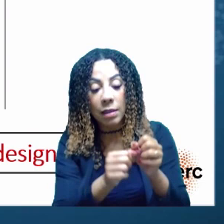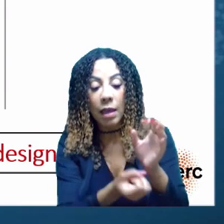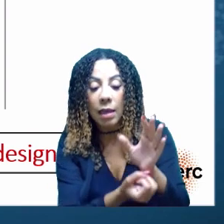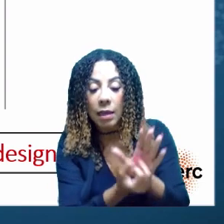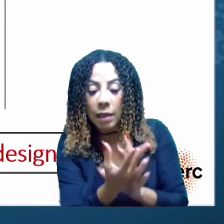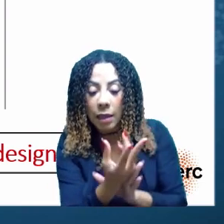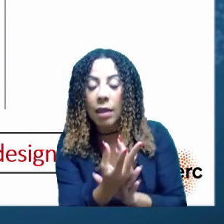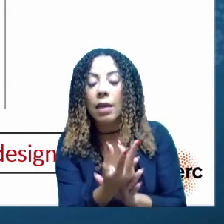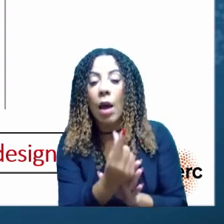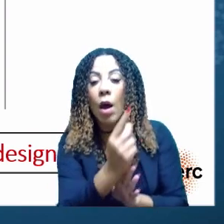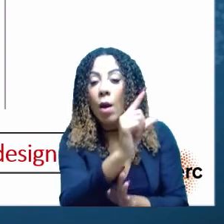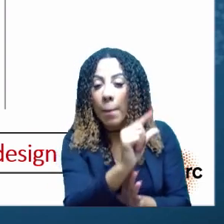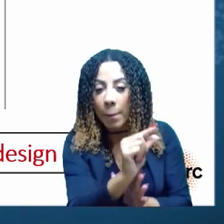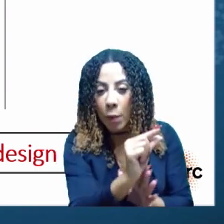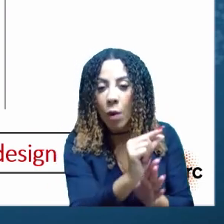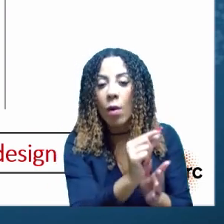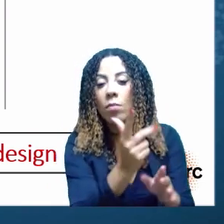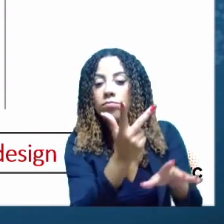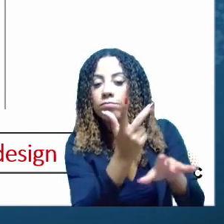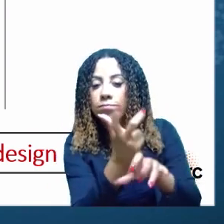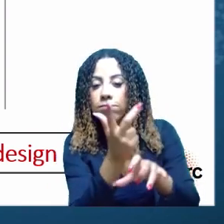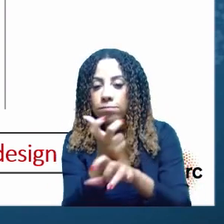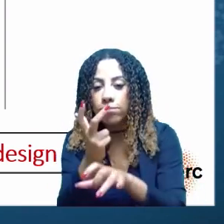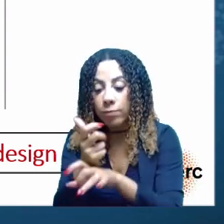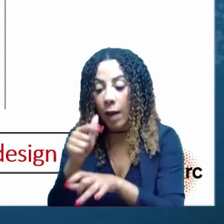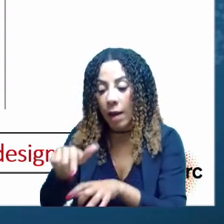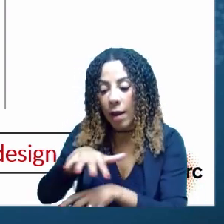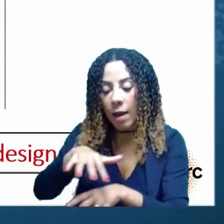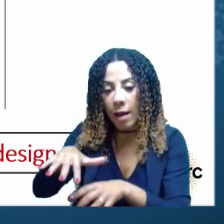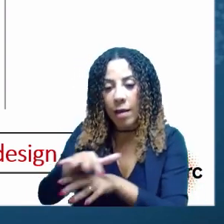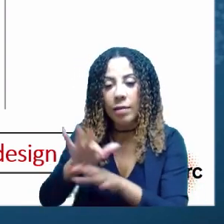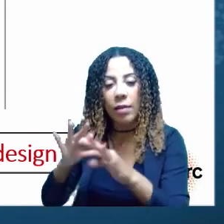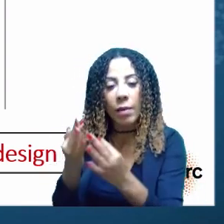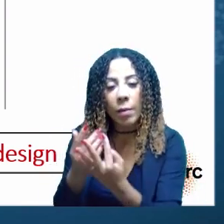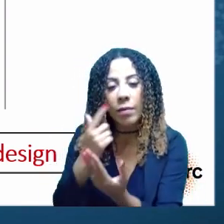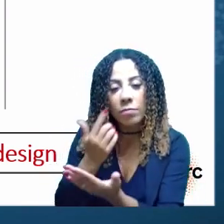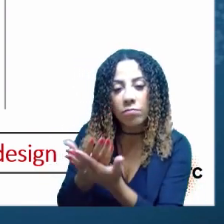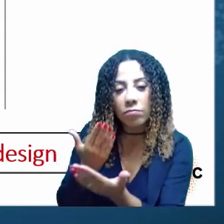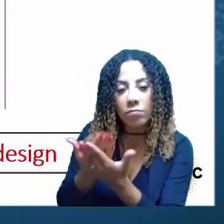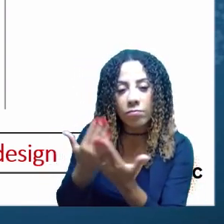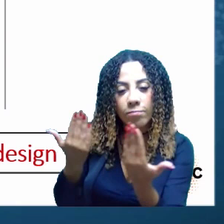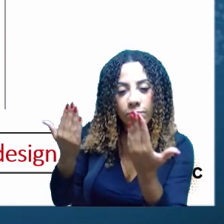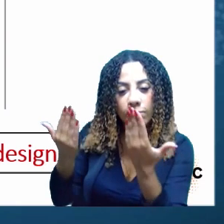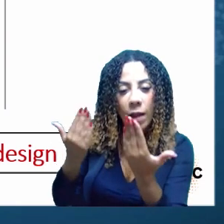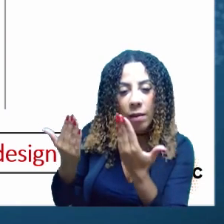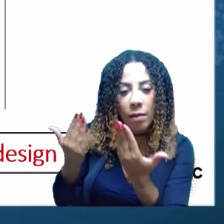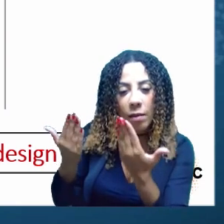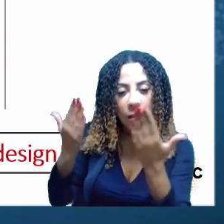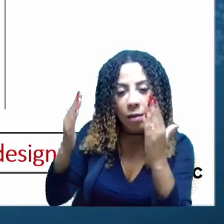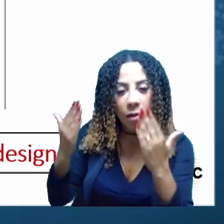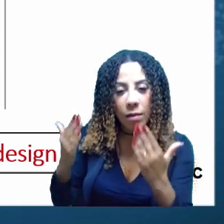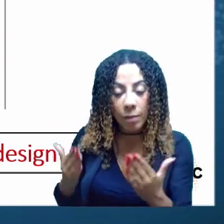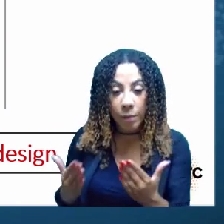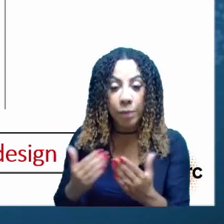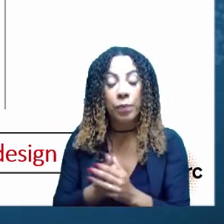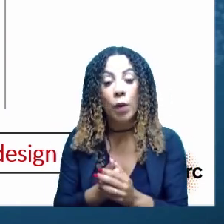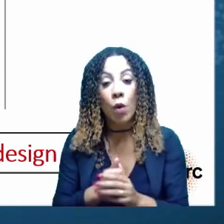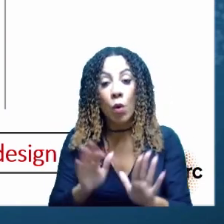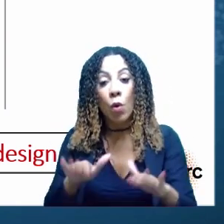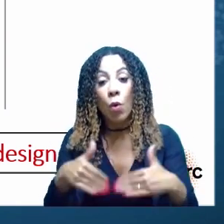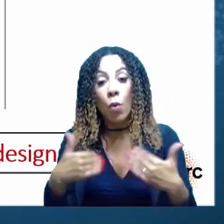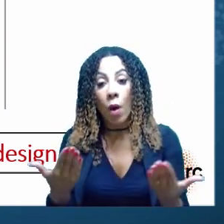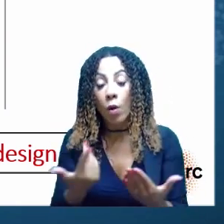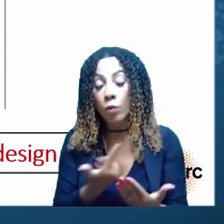vamos nos aprofundar tanto nessa análise, vamos entender tanto quanto sobre esse vírus, que quando outro vírus da mesma família